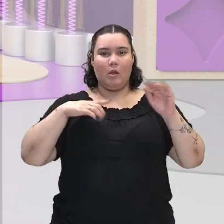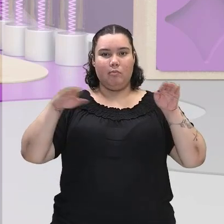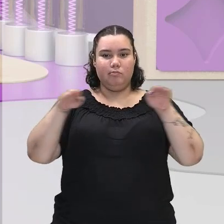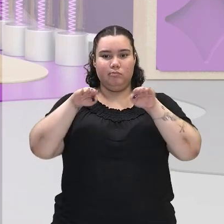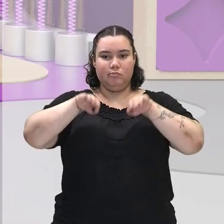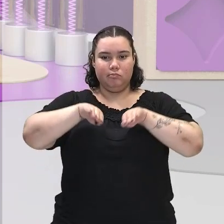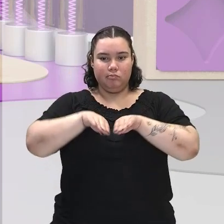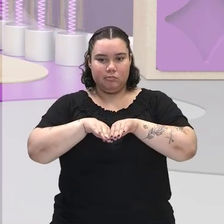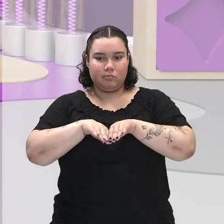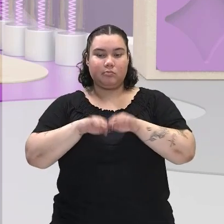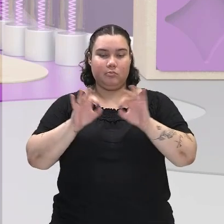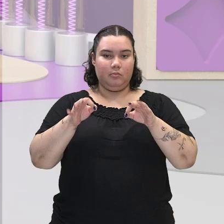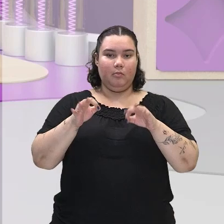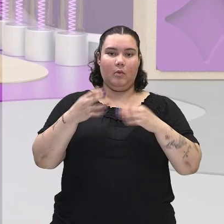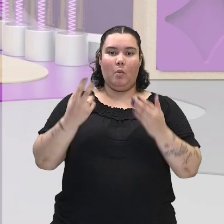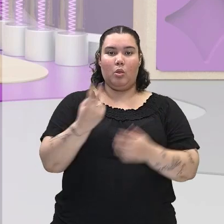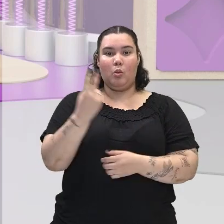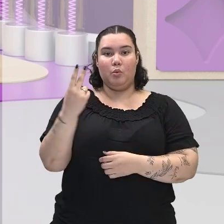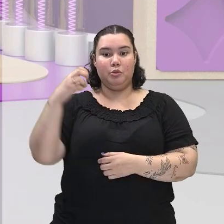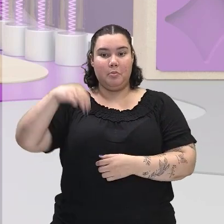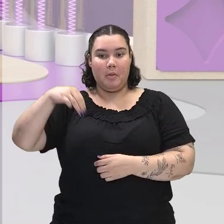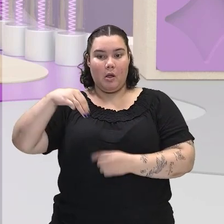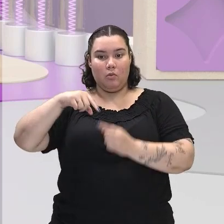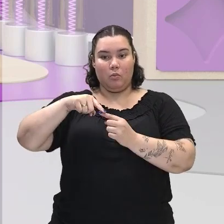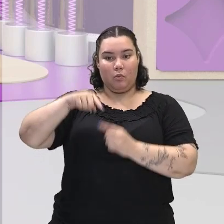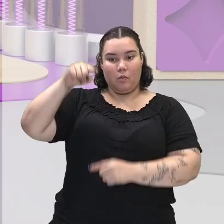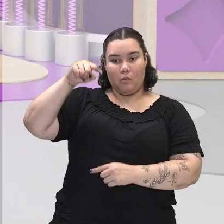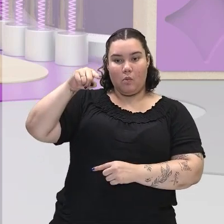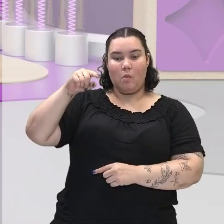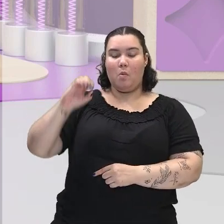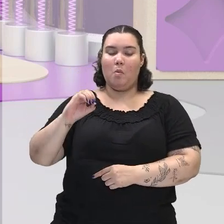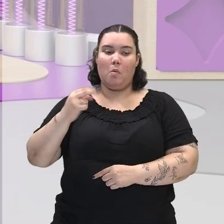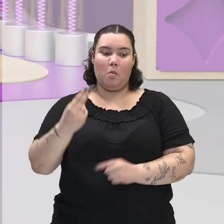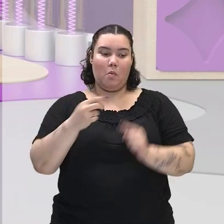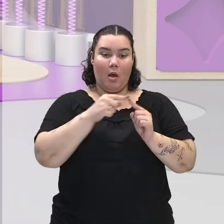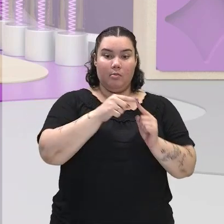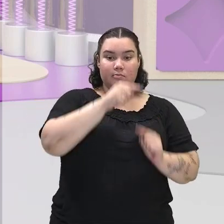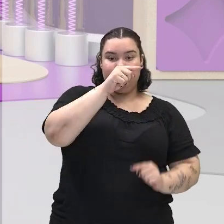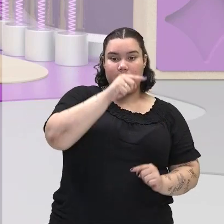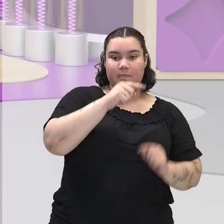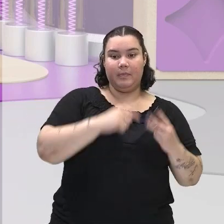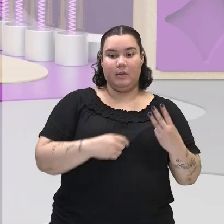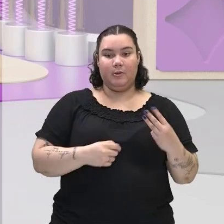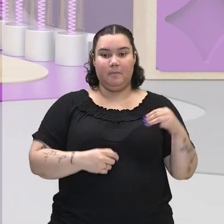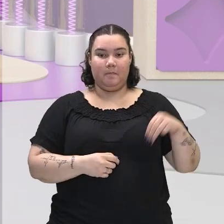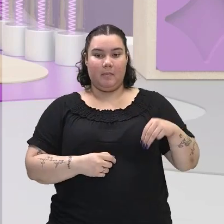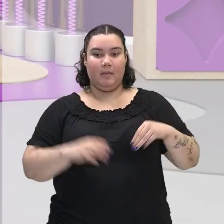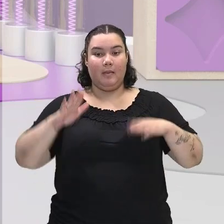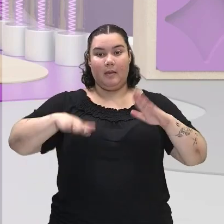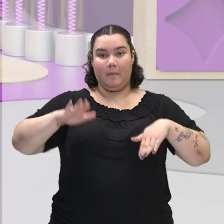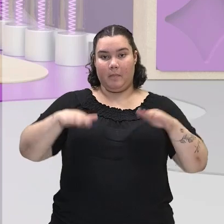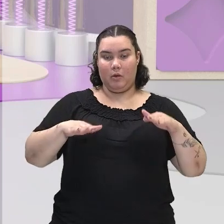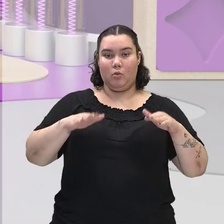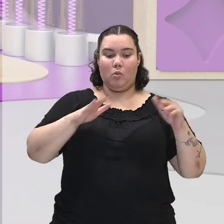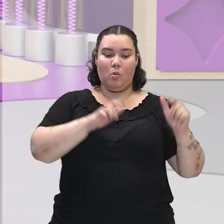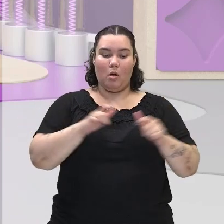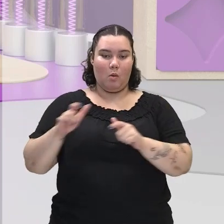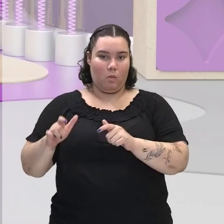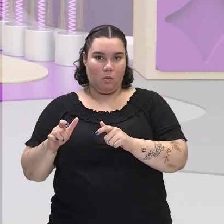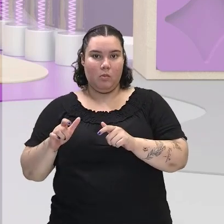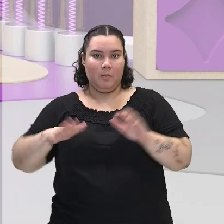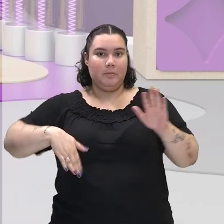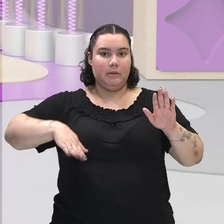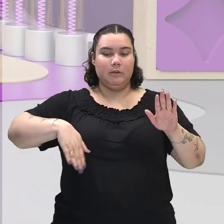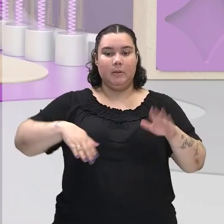têm 2 metros de profundidade, mas elas podem também ter até 3 metros, dependendo do ponto, beleza? E